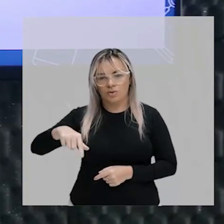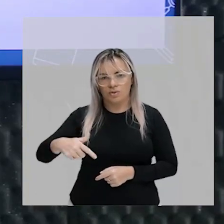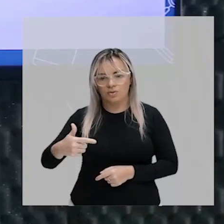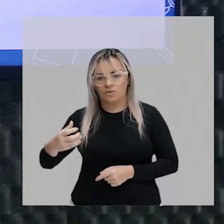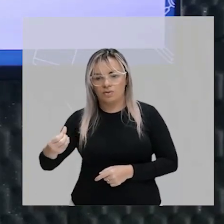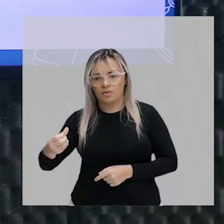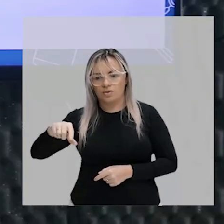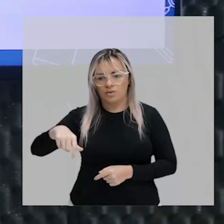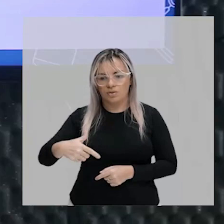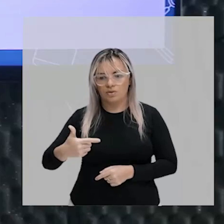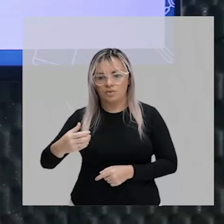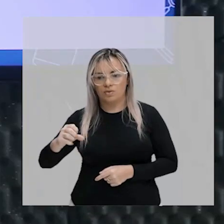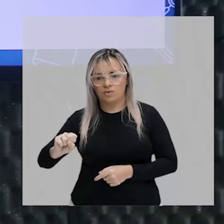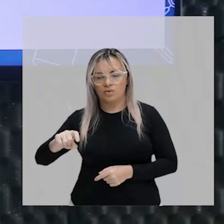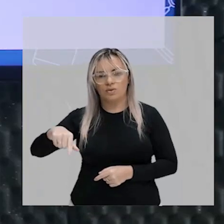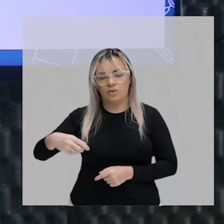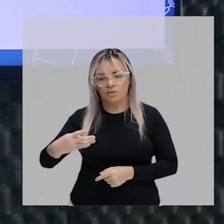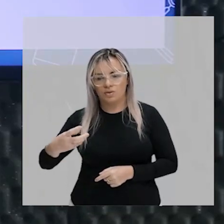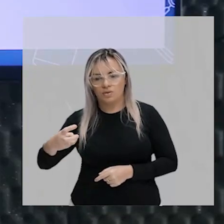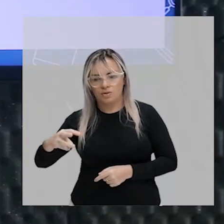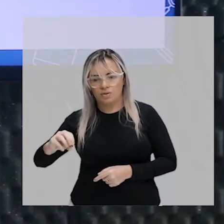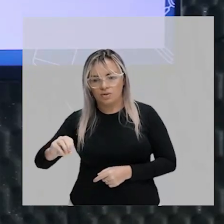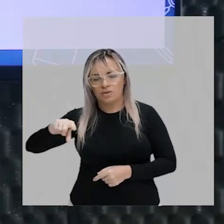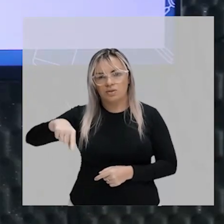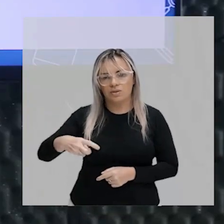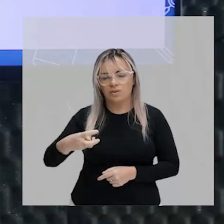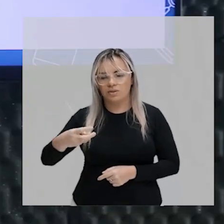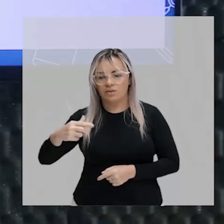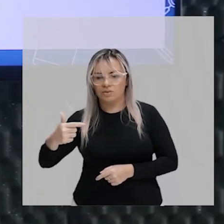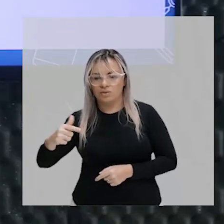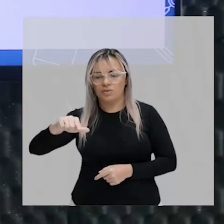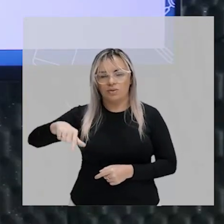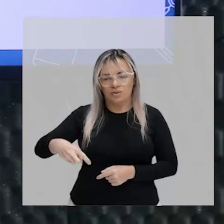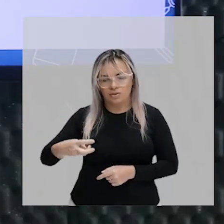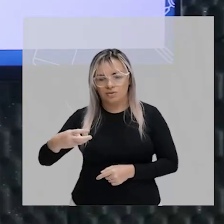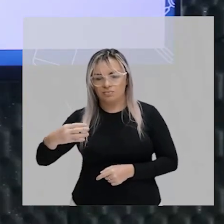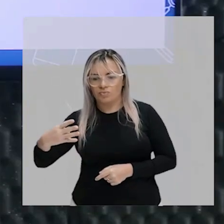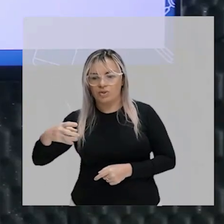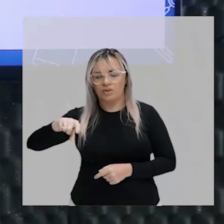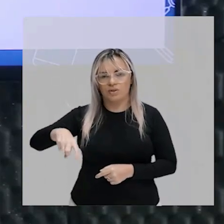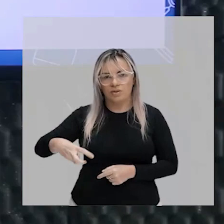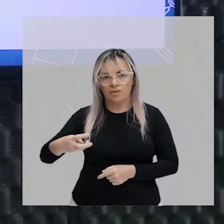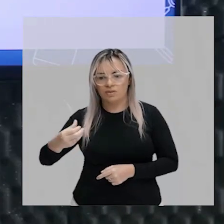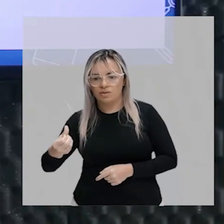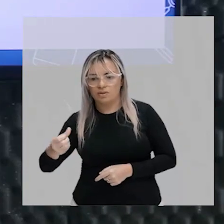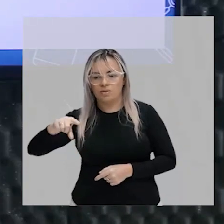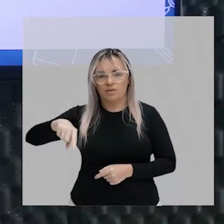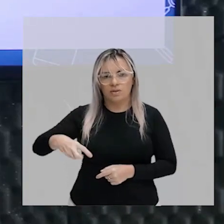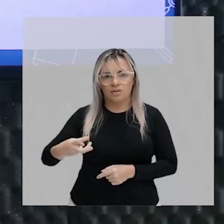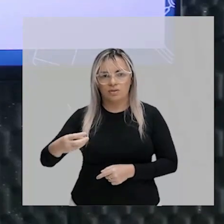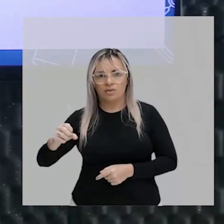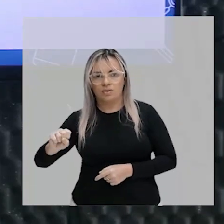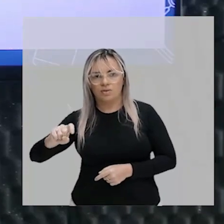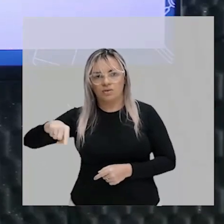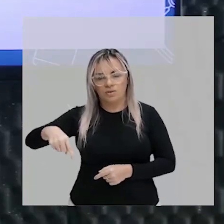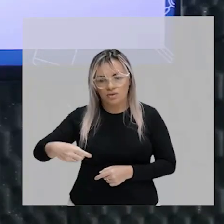34 36 38 40 tá veja todos foram postos aqui tá bom